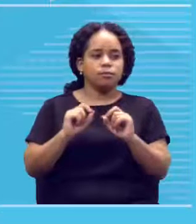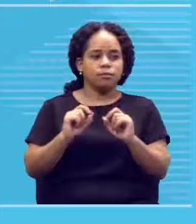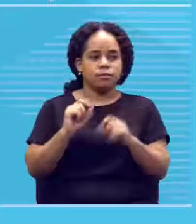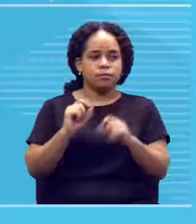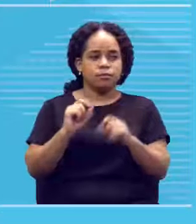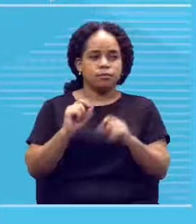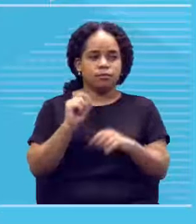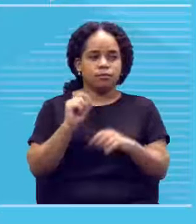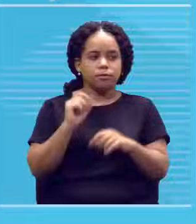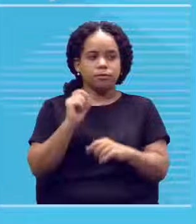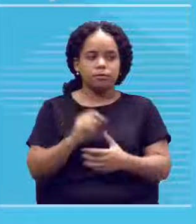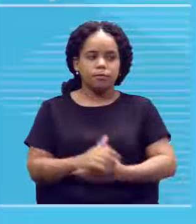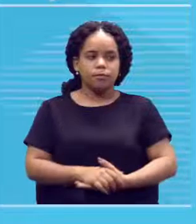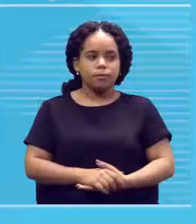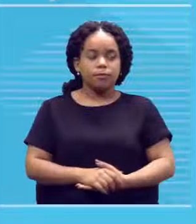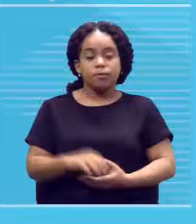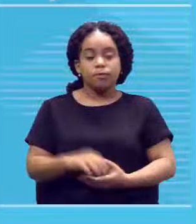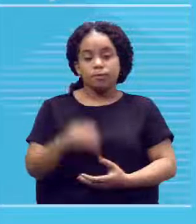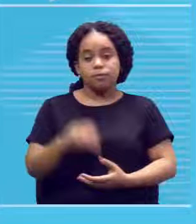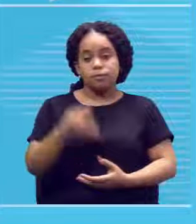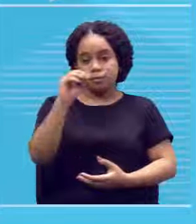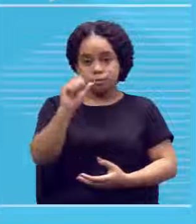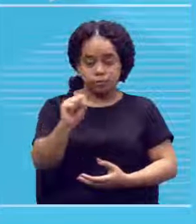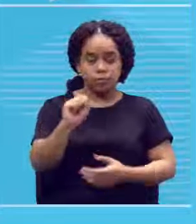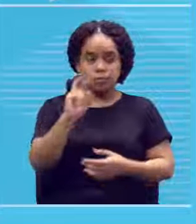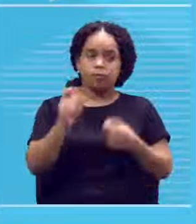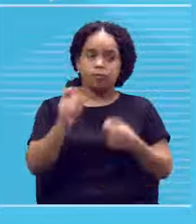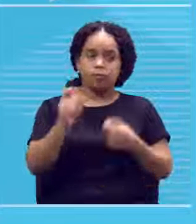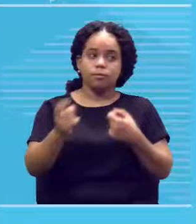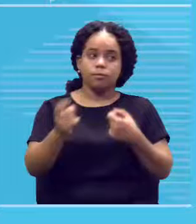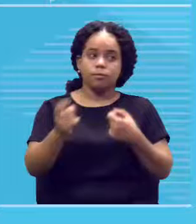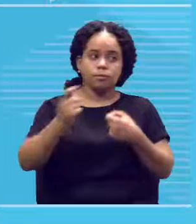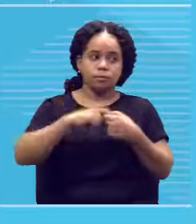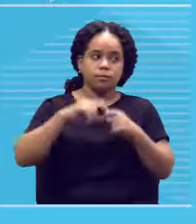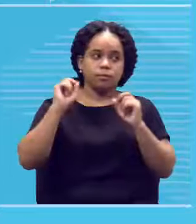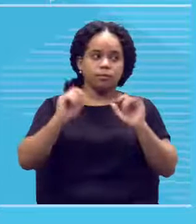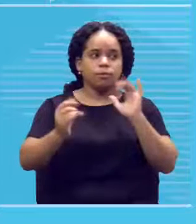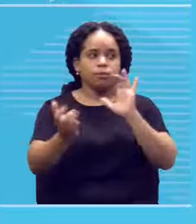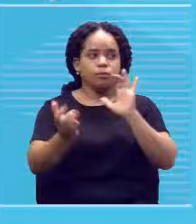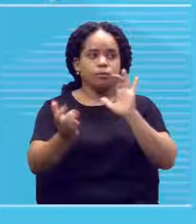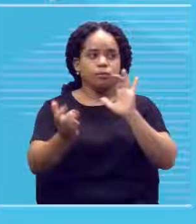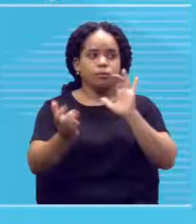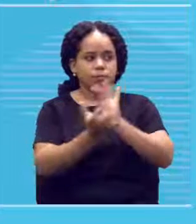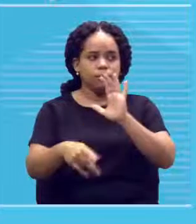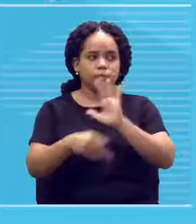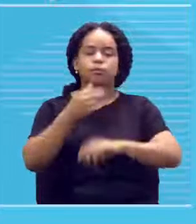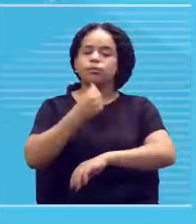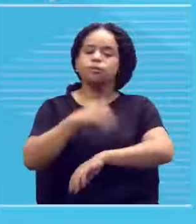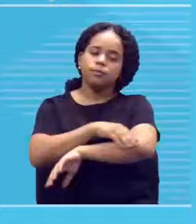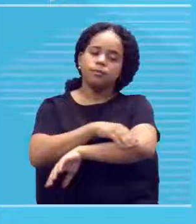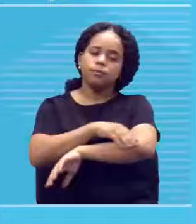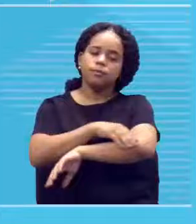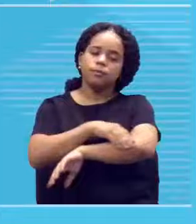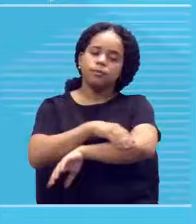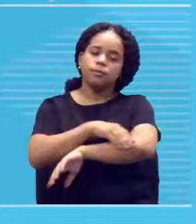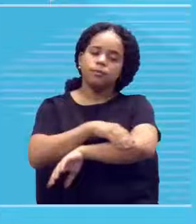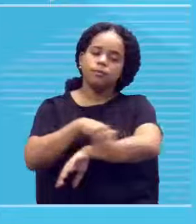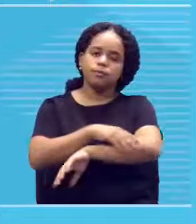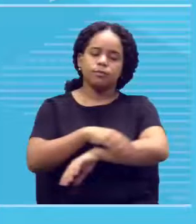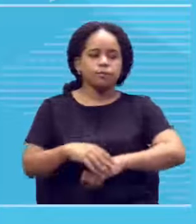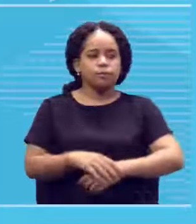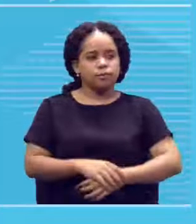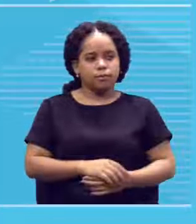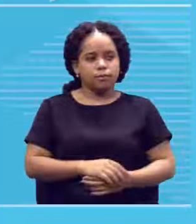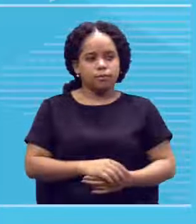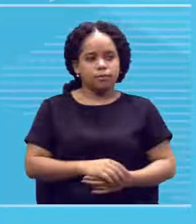esse os vai retomar as gangues dos meninos de rua